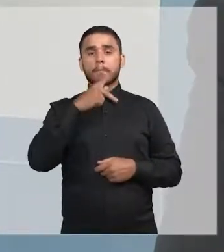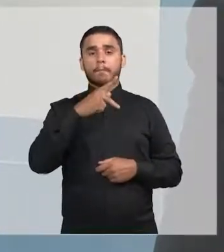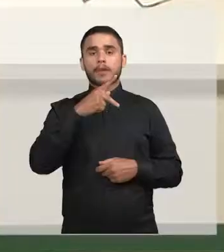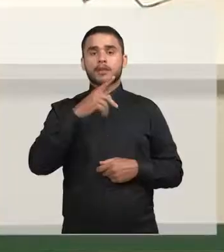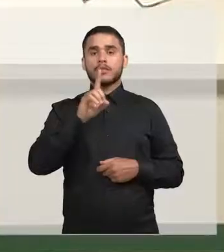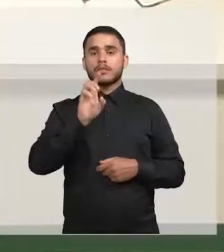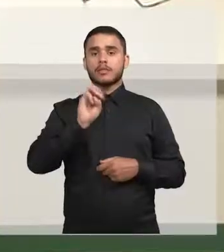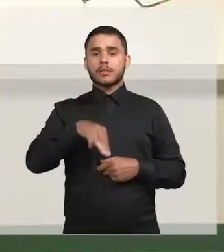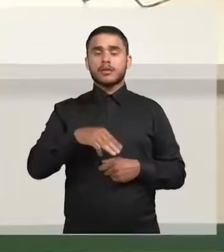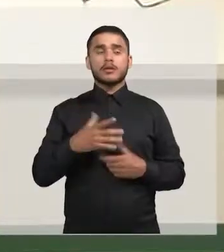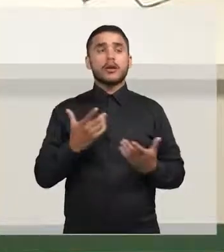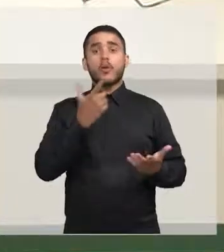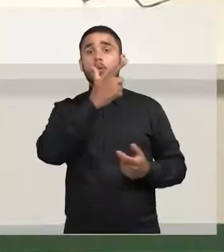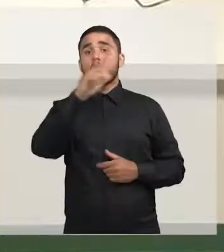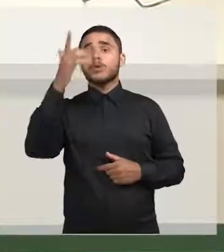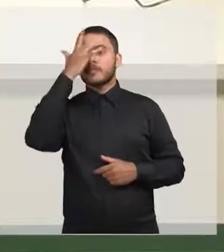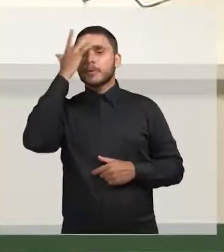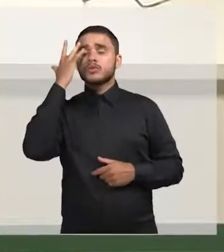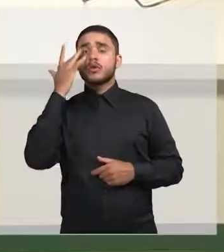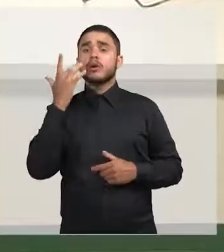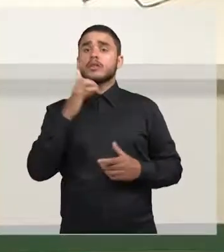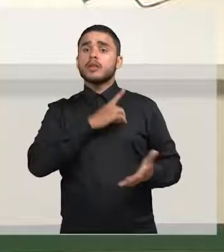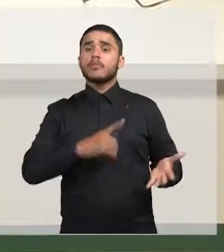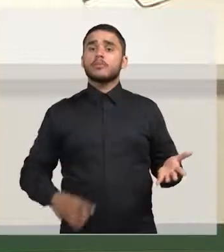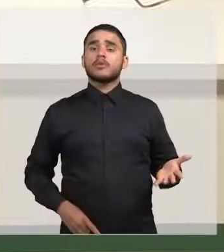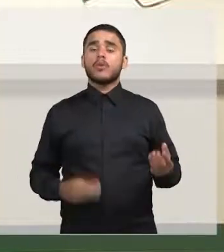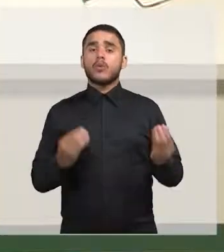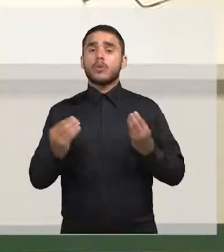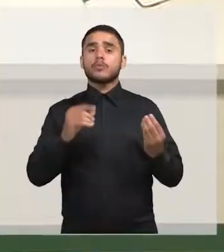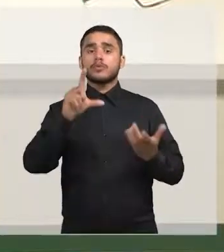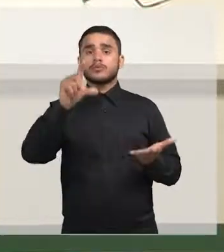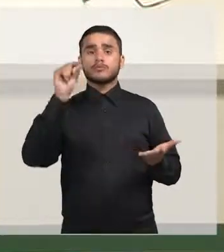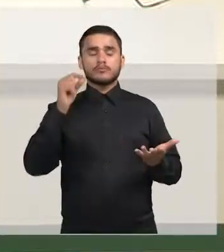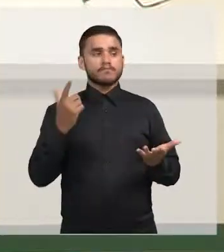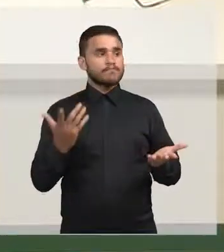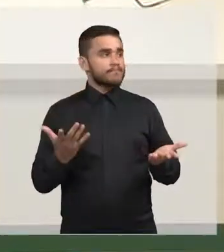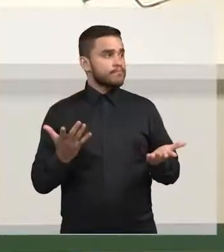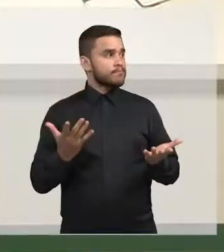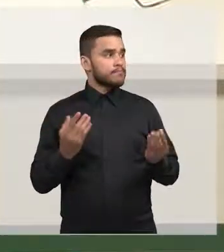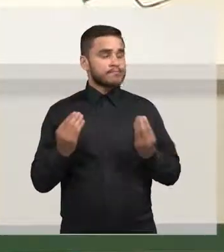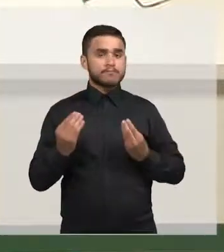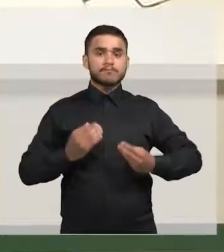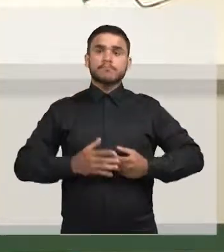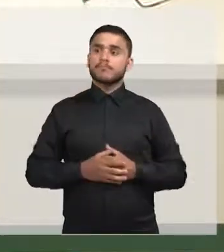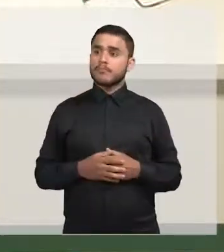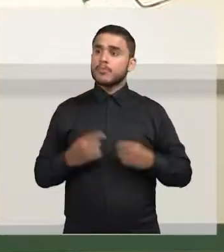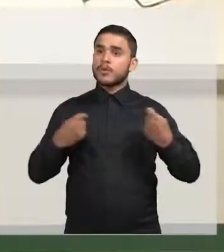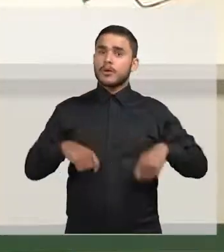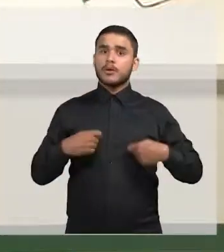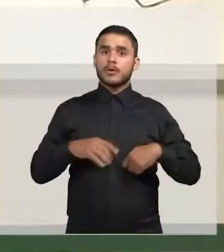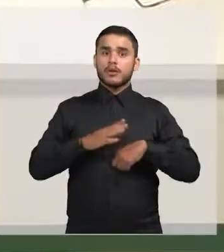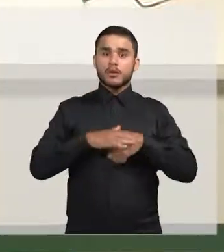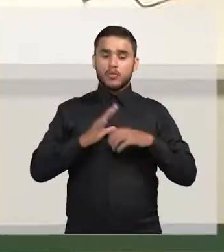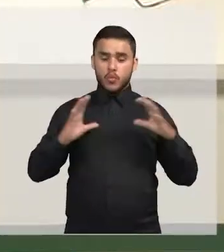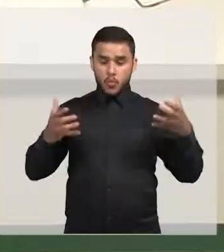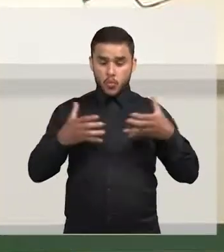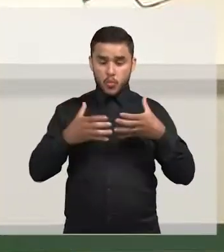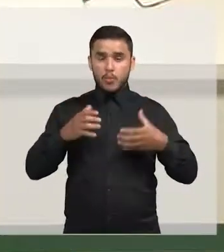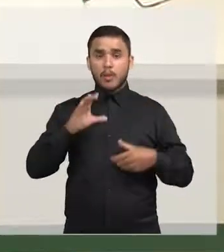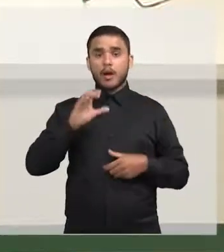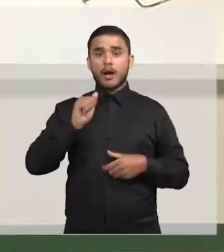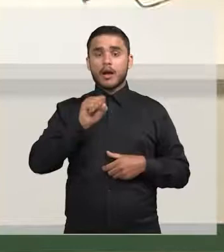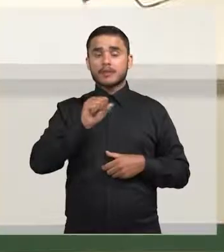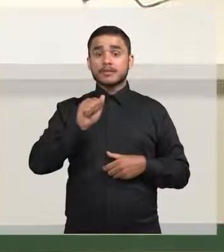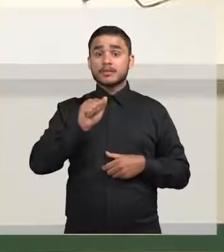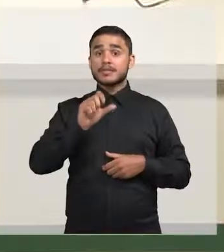Onde é que ele iria arranjar? Carlos... Porque o cara tem que ter conhecimento lá da bancada para poder ser ministro da Casa Civil, né? Só entre nós dois